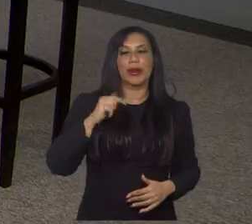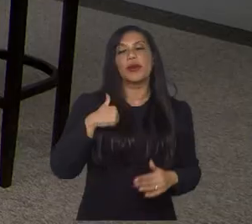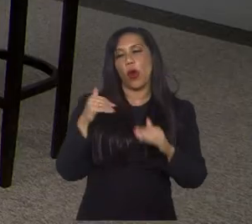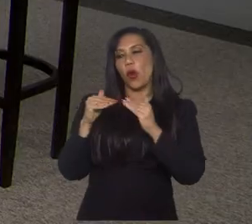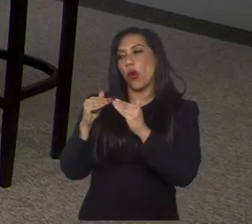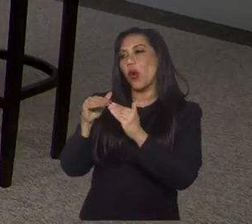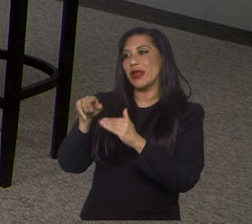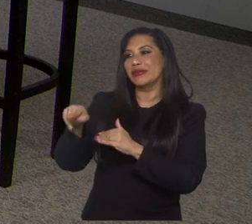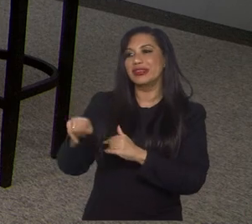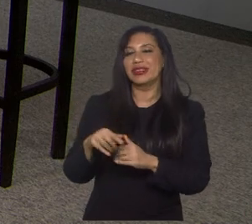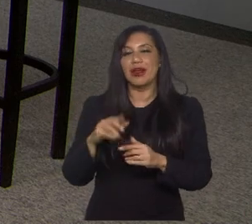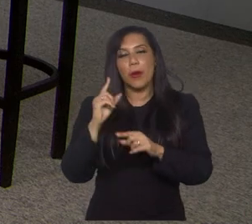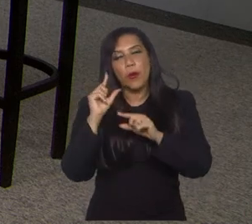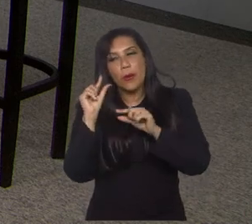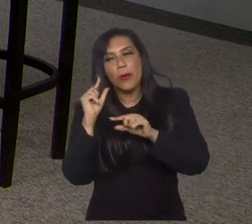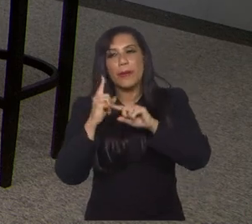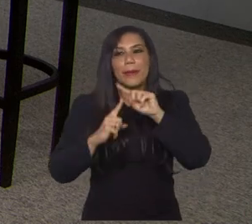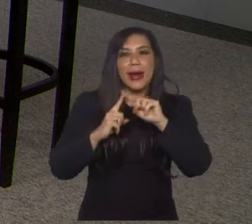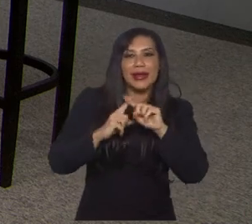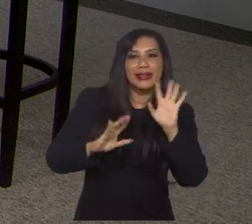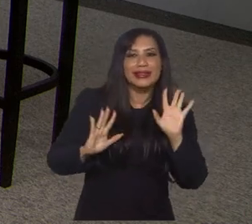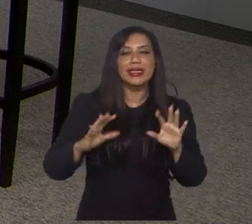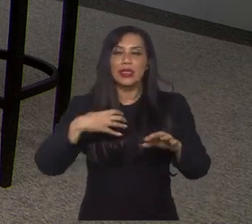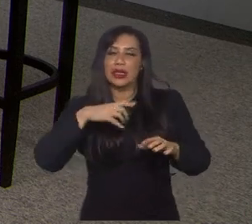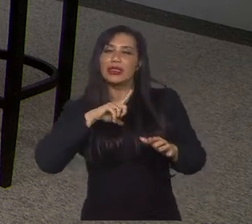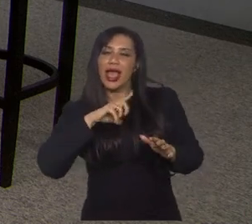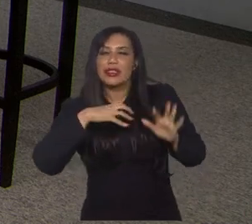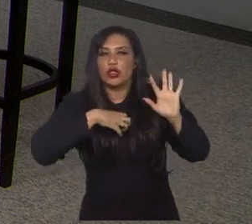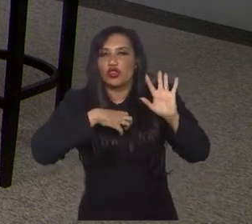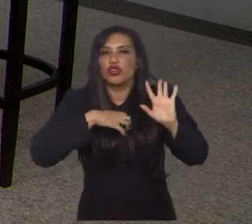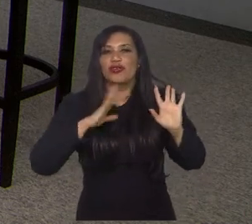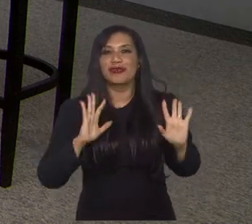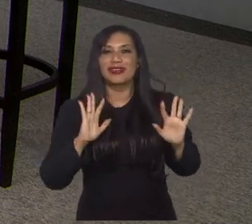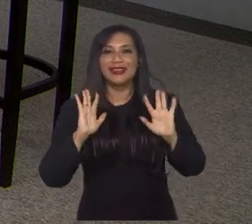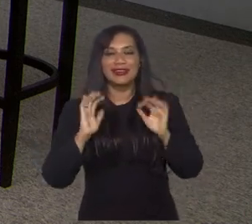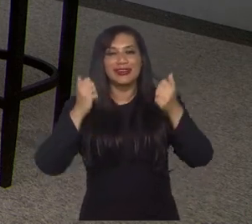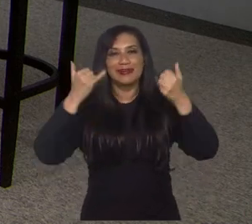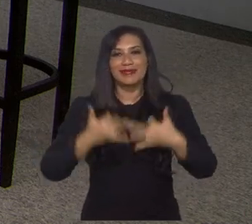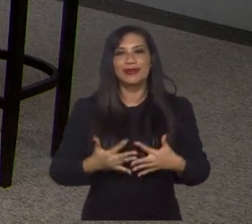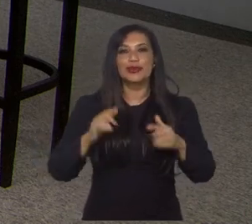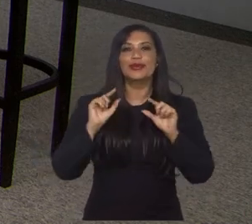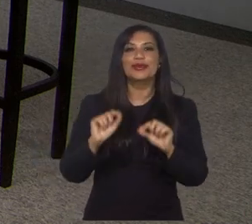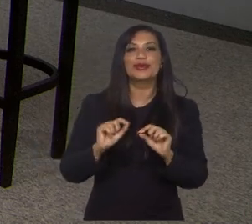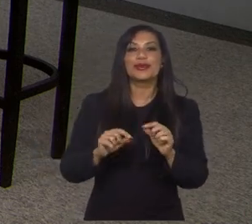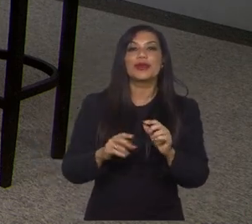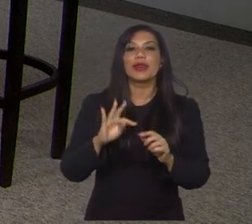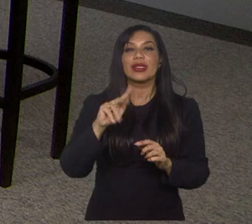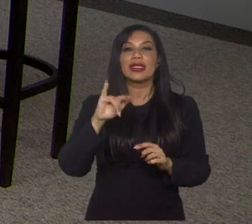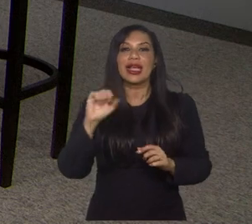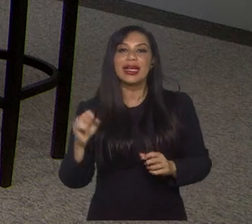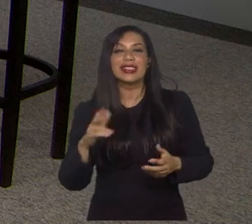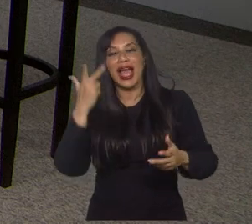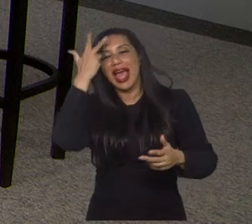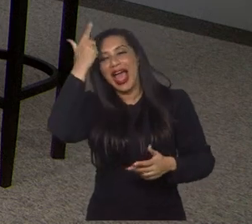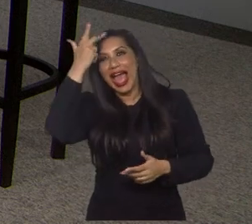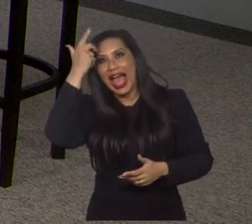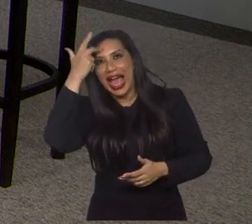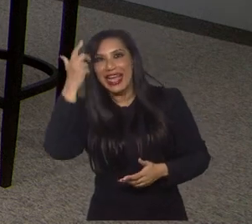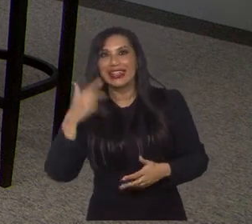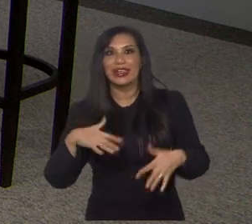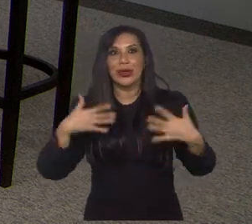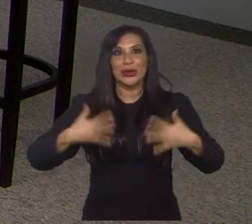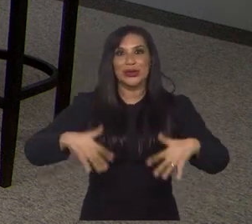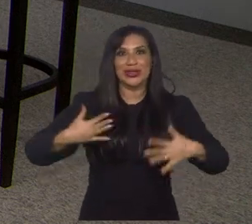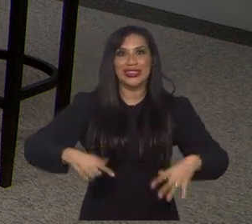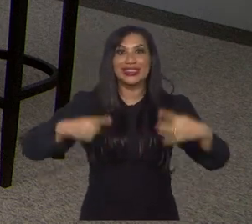assim, em partes. Faz sentido. Já, faz sentido. Faz sentido. E ainda buscando o que Thaís fala, pela diversão, né? Nossa, vai ser uma